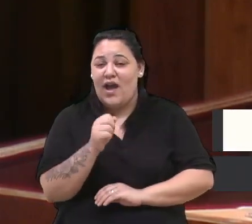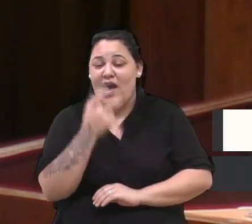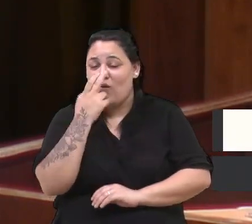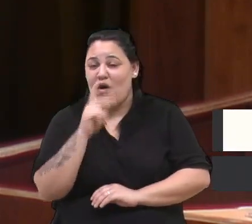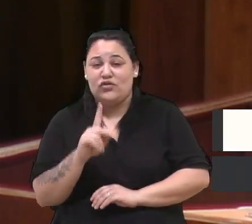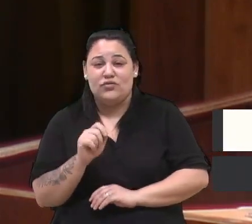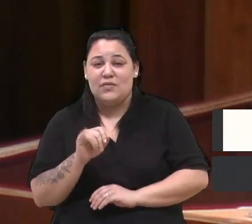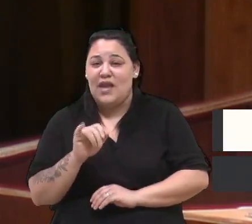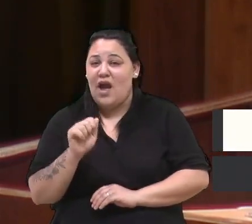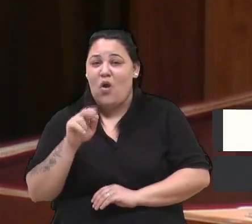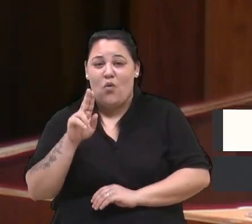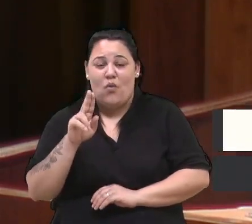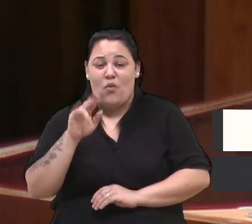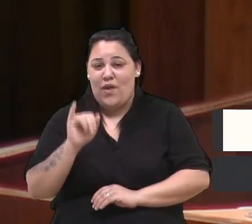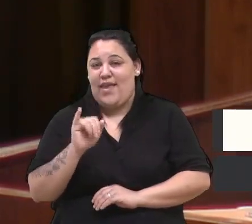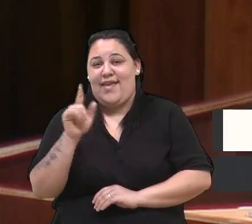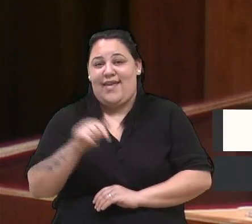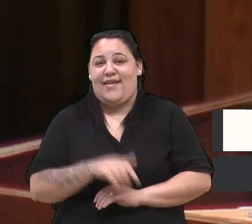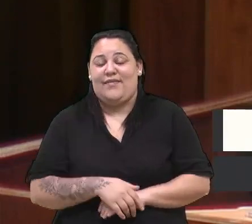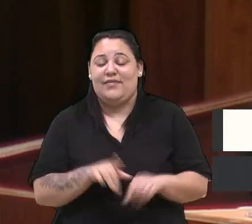Então, quero agradecer